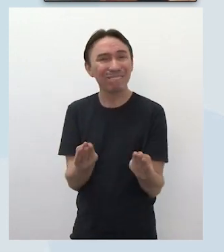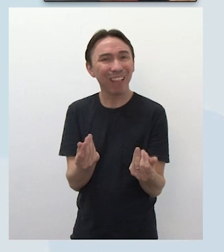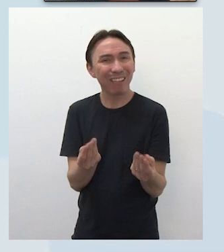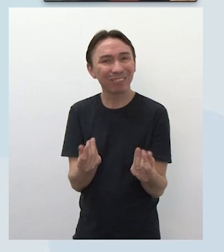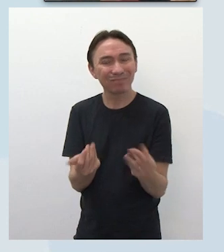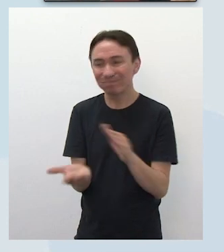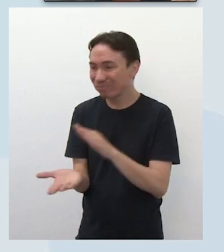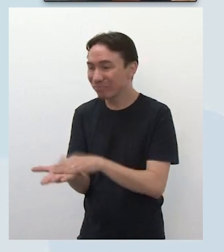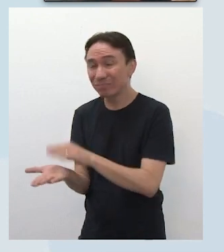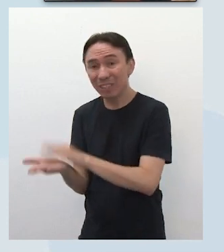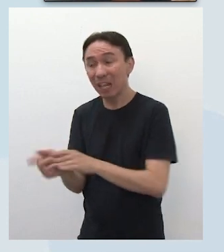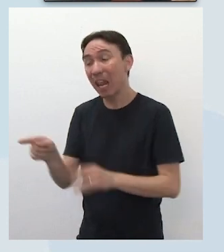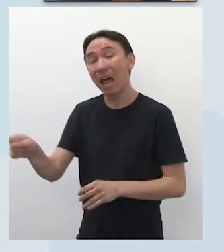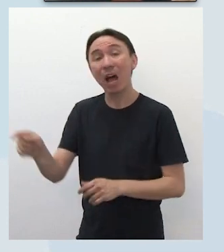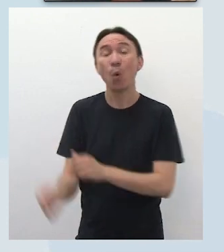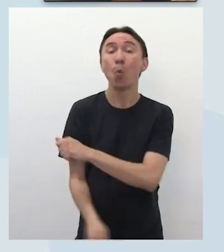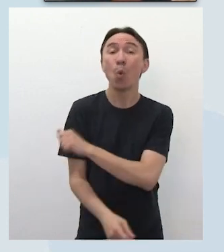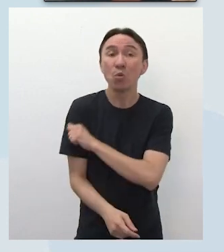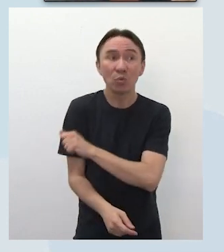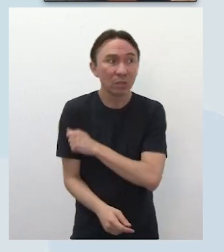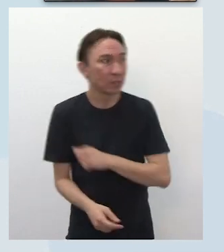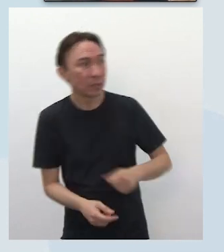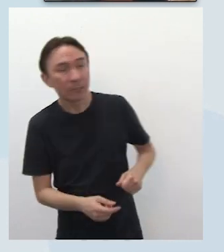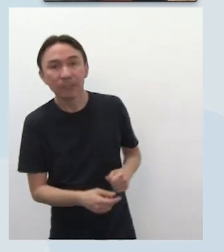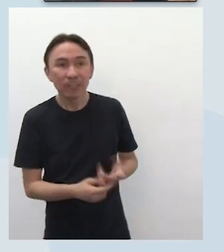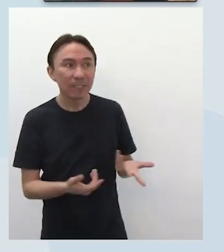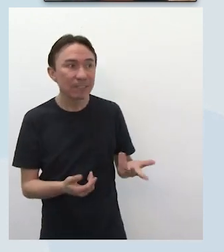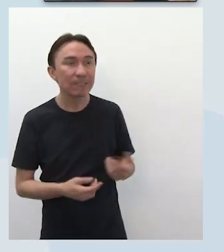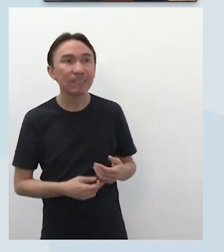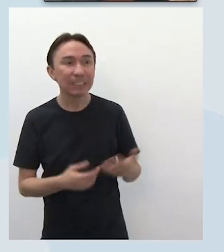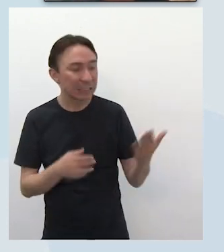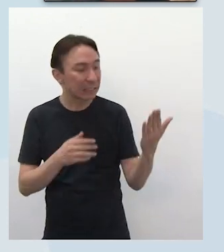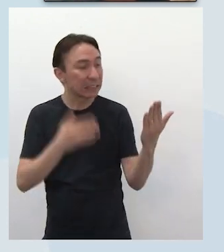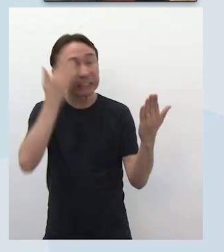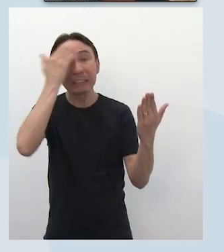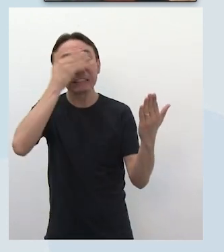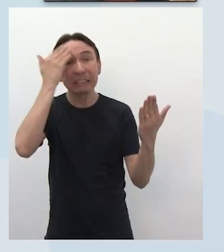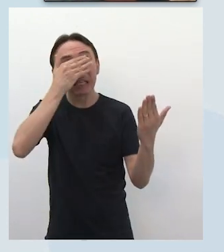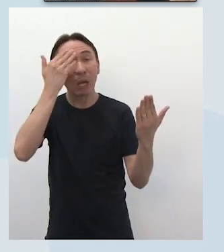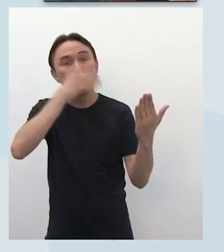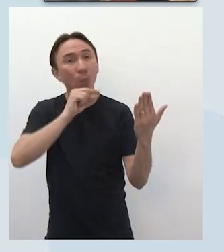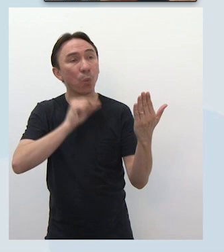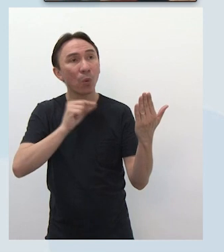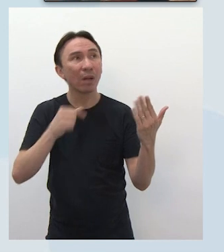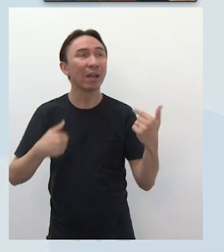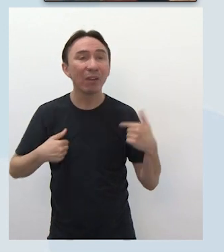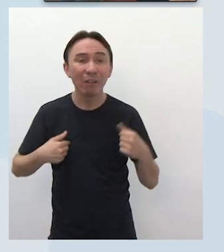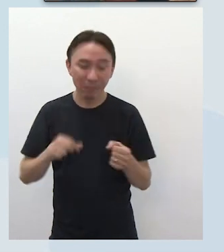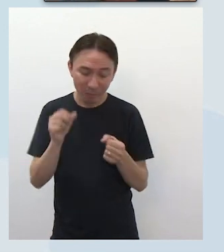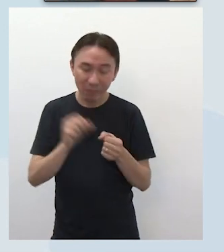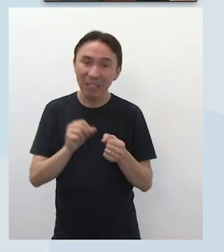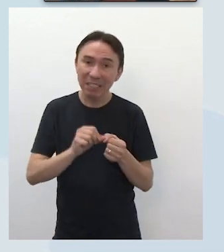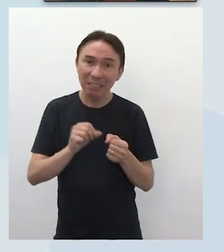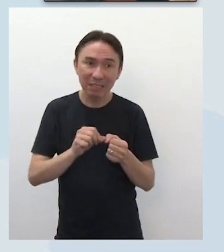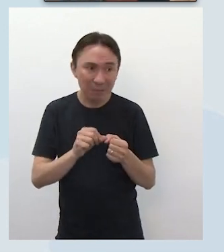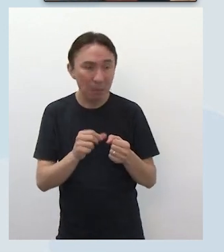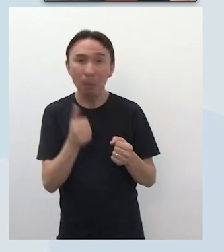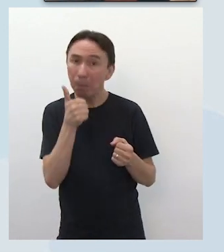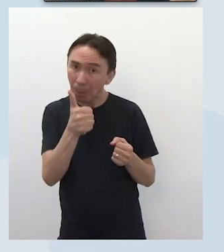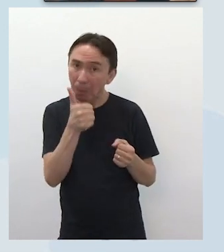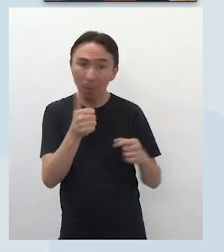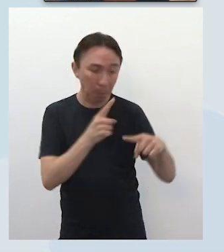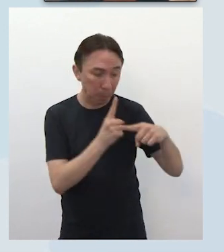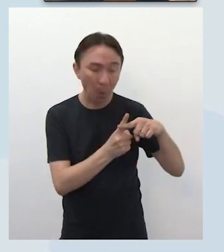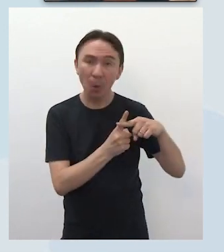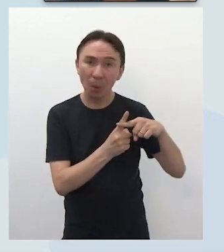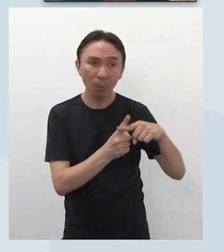o que o seu aluno, o estudante, enxergue o que ele fez que é positivo e que, portanto,